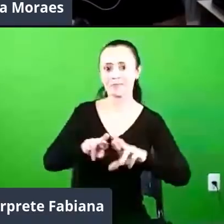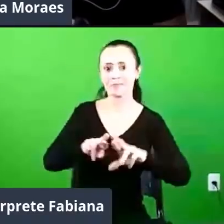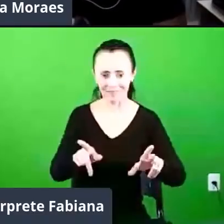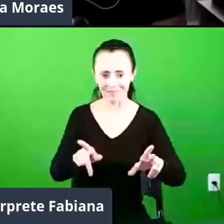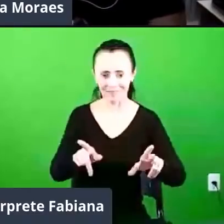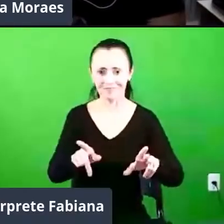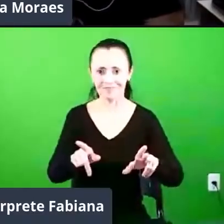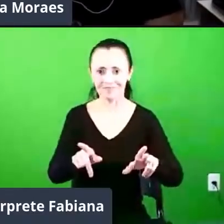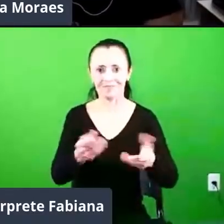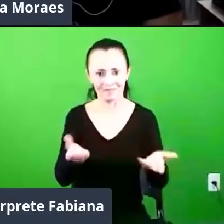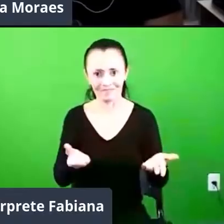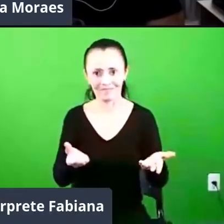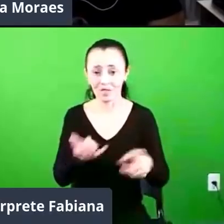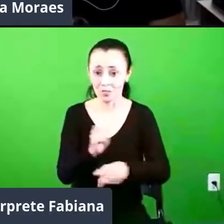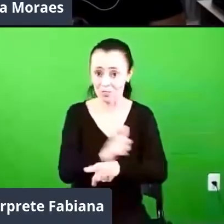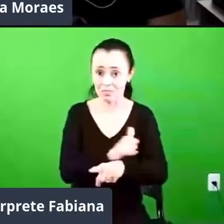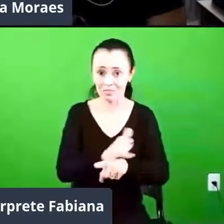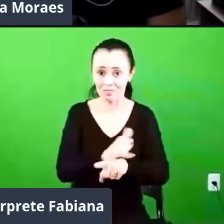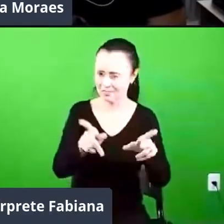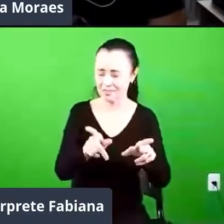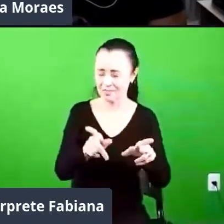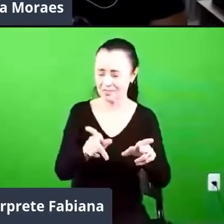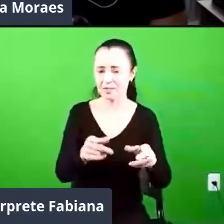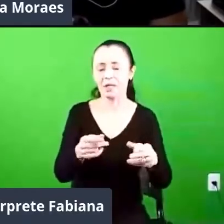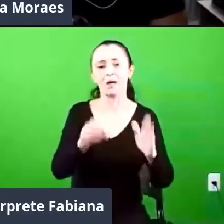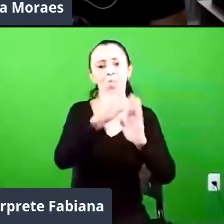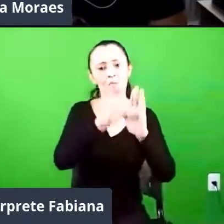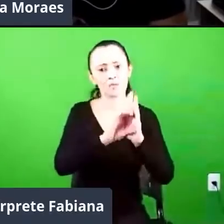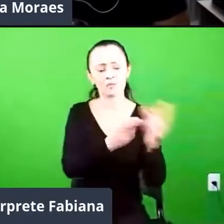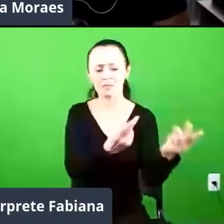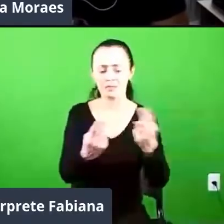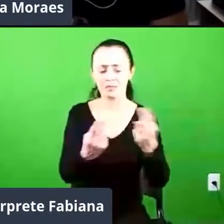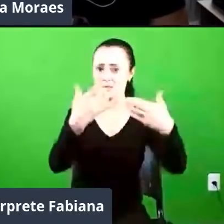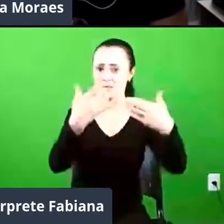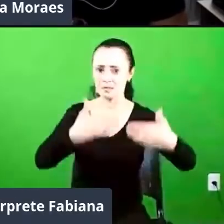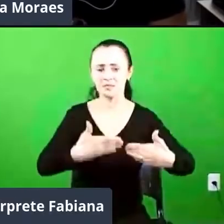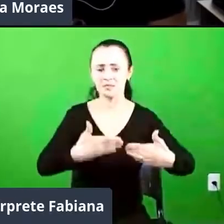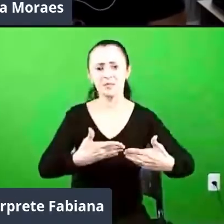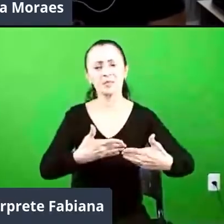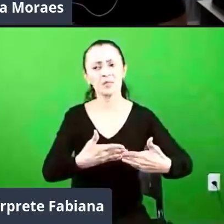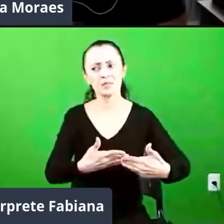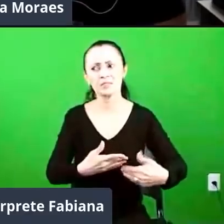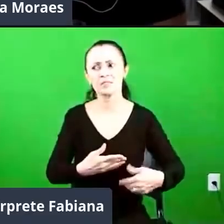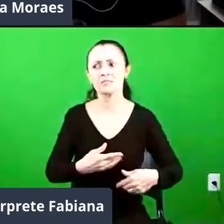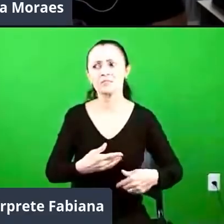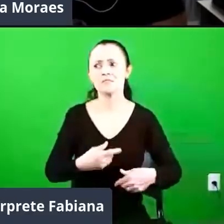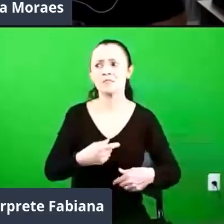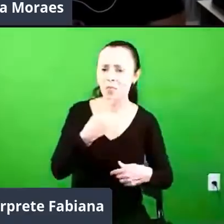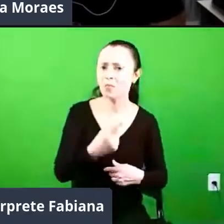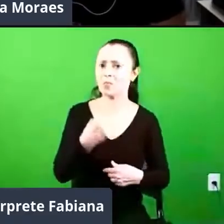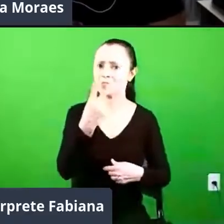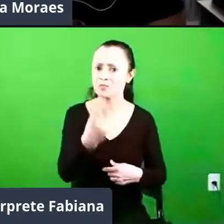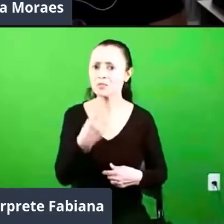outra. Vai explicar o mesmo conteúdo, às vezes, 1, 2, 3, 4 vezes,